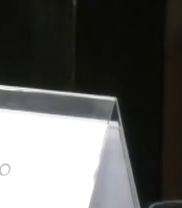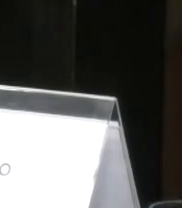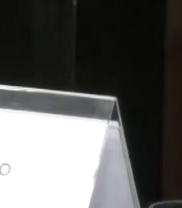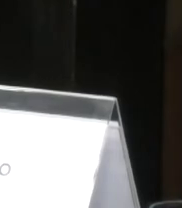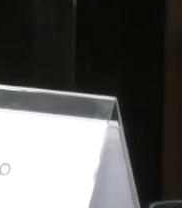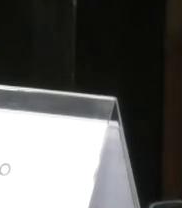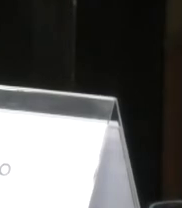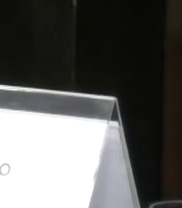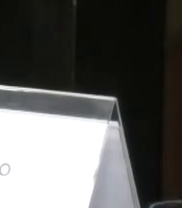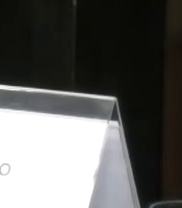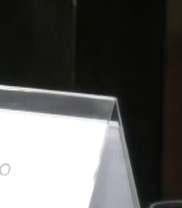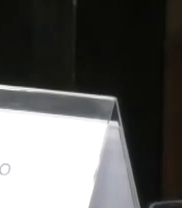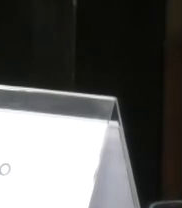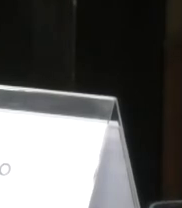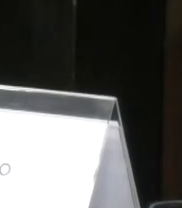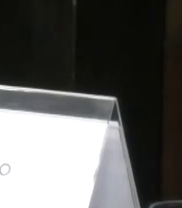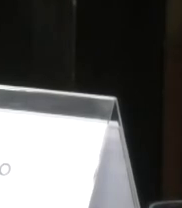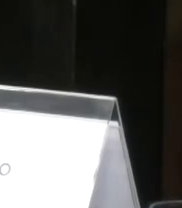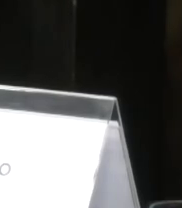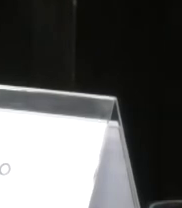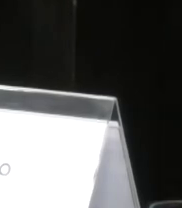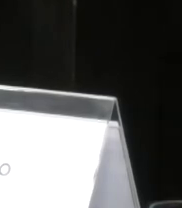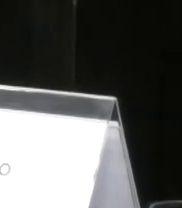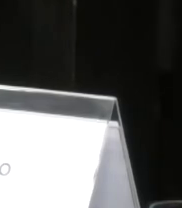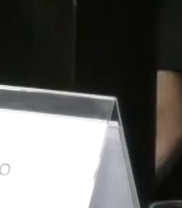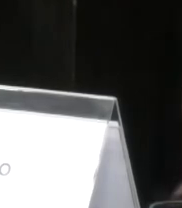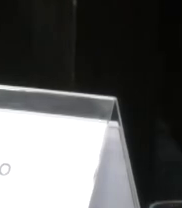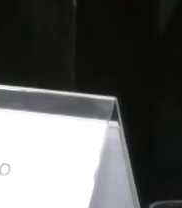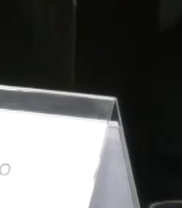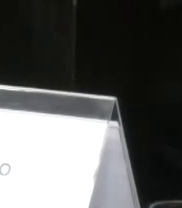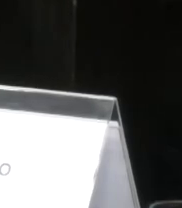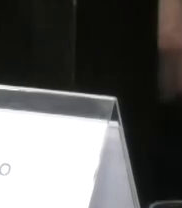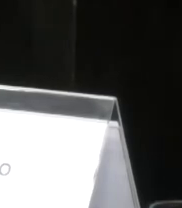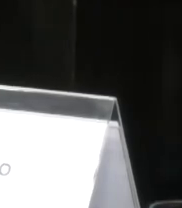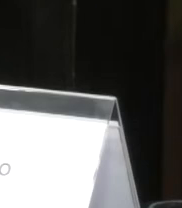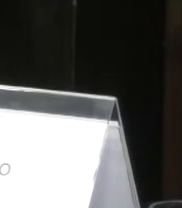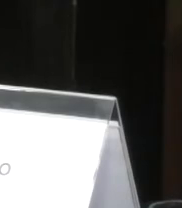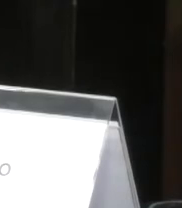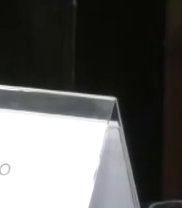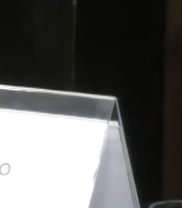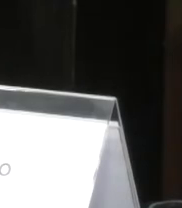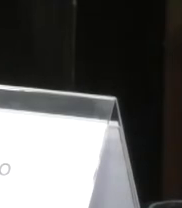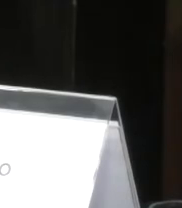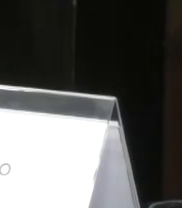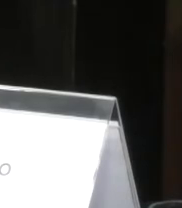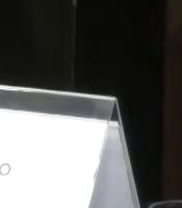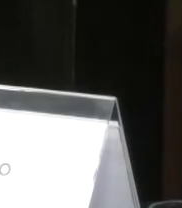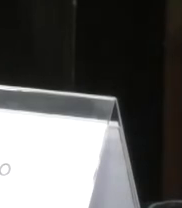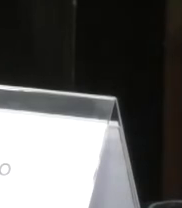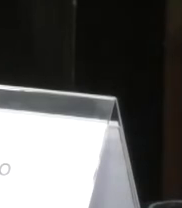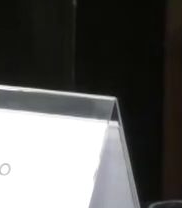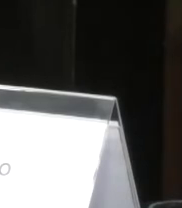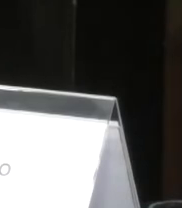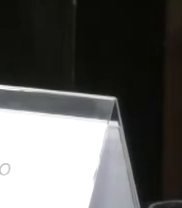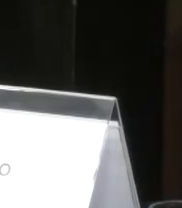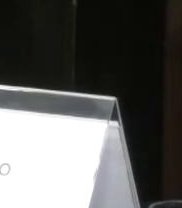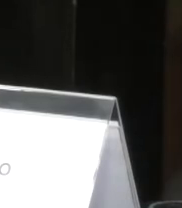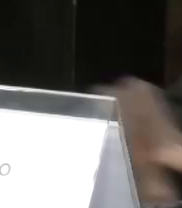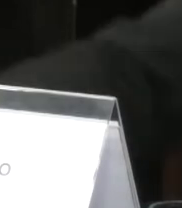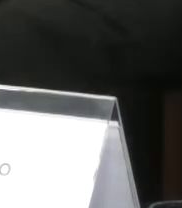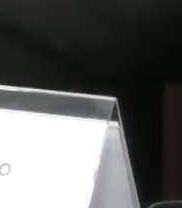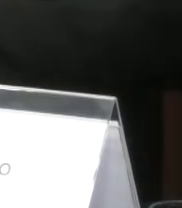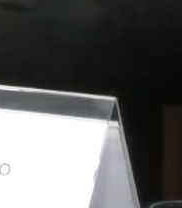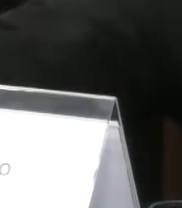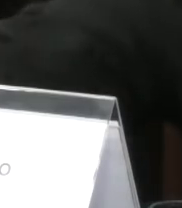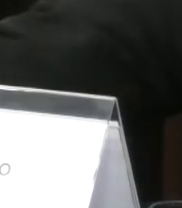e o quanto foi simbólico Paulinho e naquele gesto e o quanto é simbólico toda vez que um